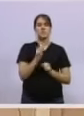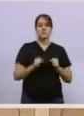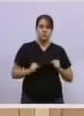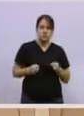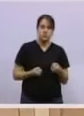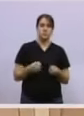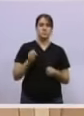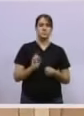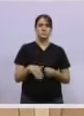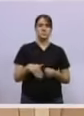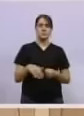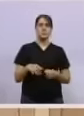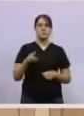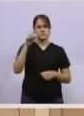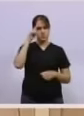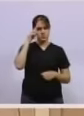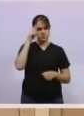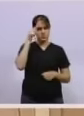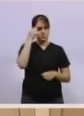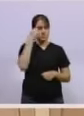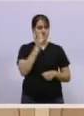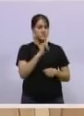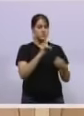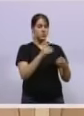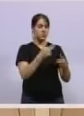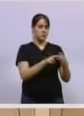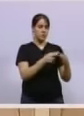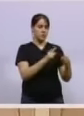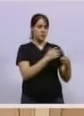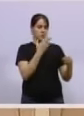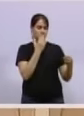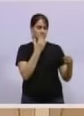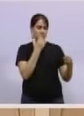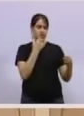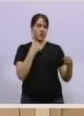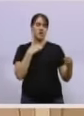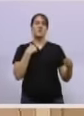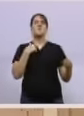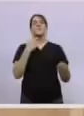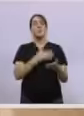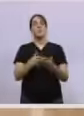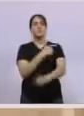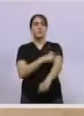hora, que a gente pensar. Eu, se eu deixar de comer isso daqui, eu começo a dominar um pouquinho a minha